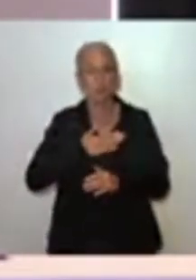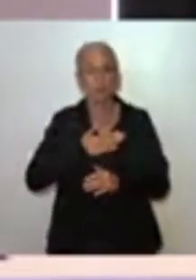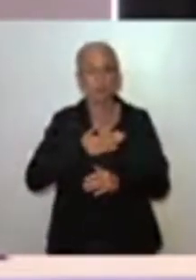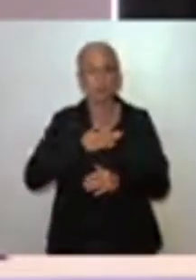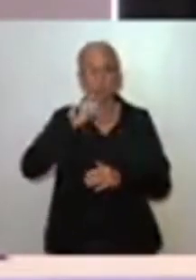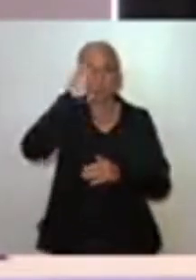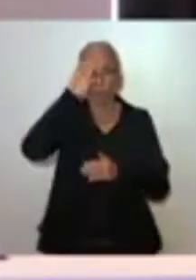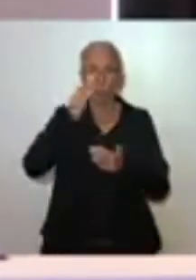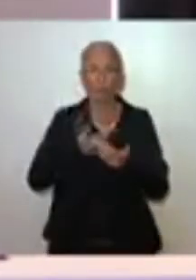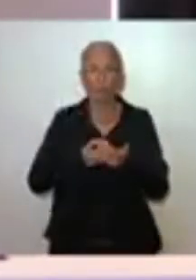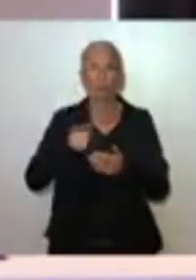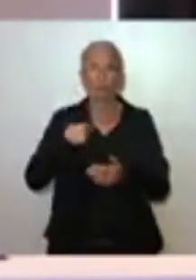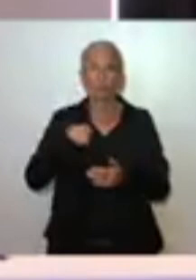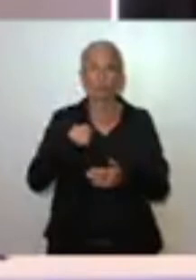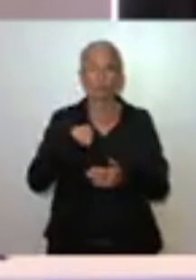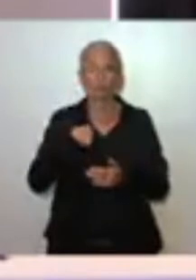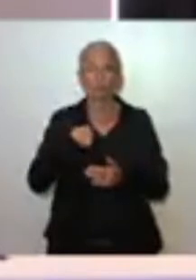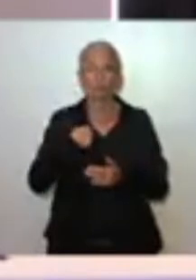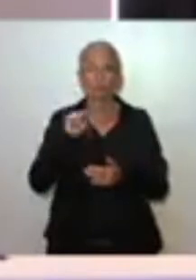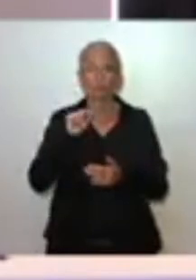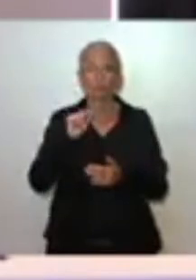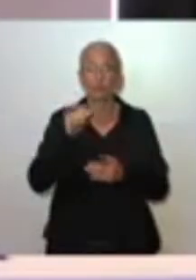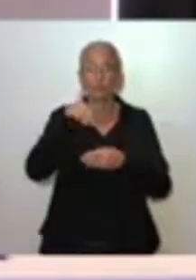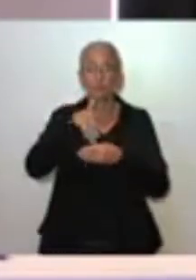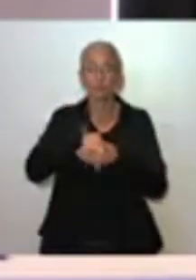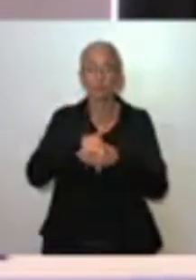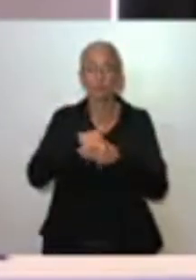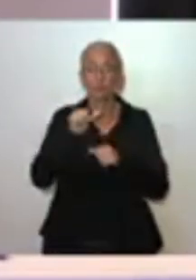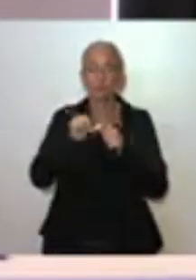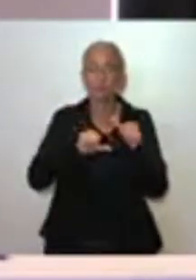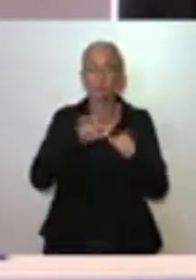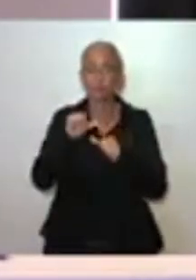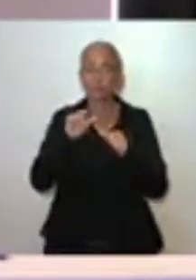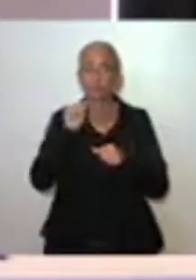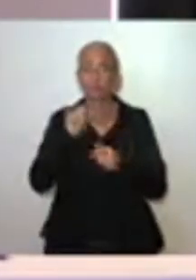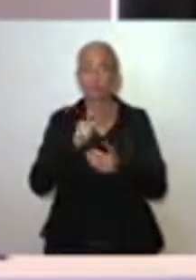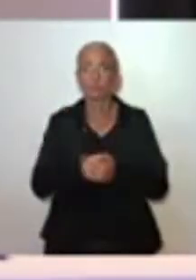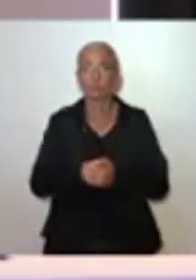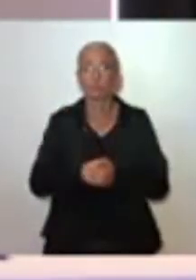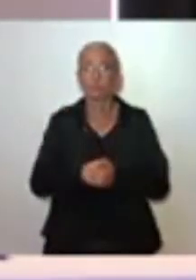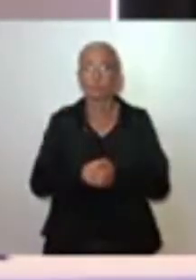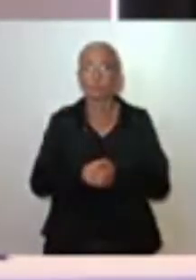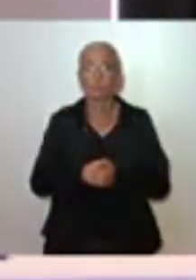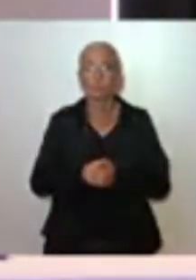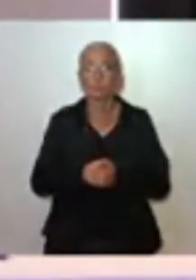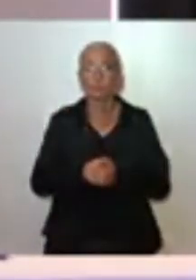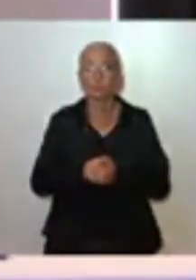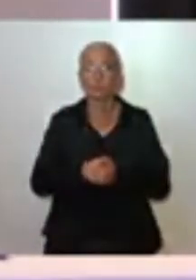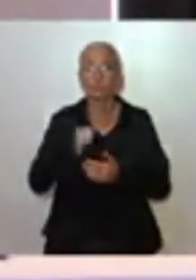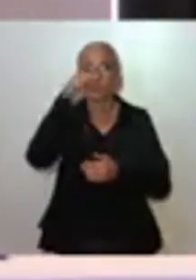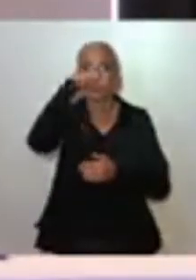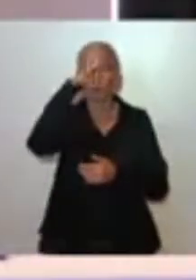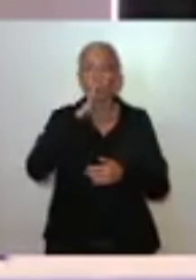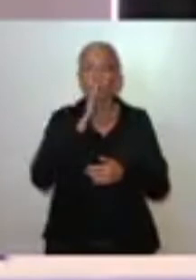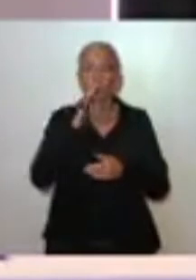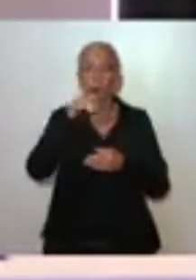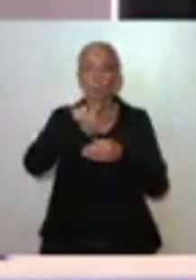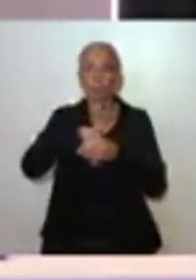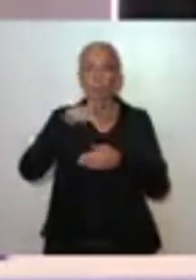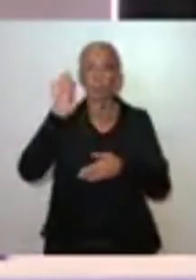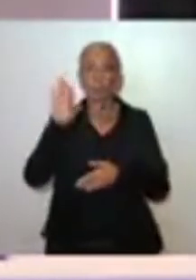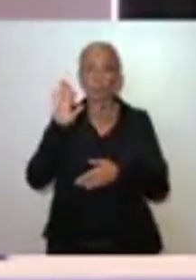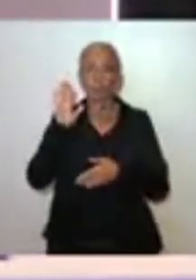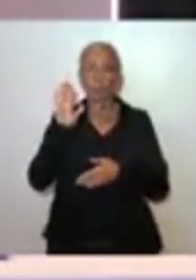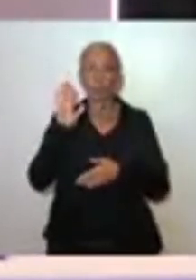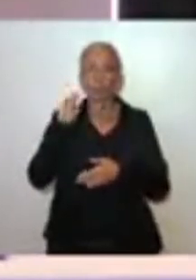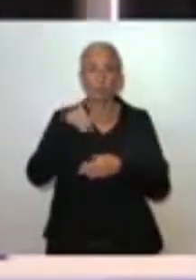defendo uma mudança do sistema eleitoral para o sistema distrital misto em que o sistema brasileiro o eleitor vota no